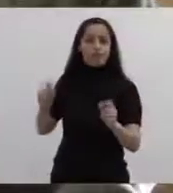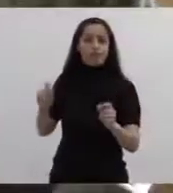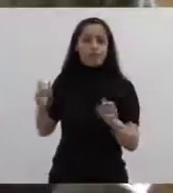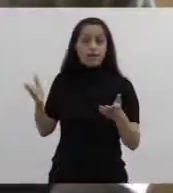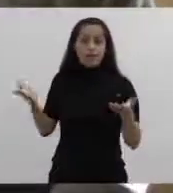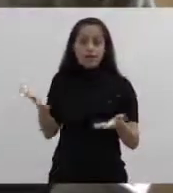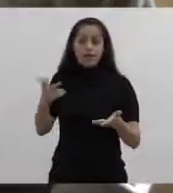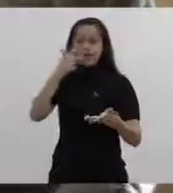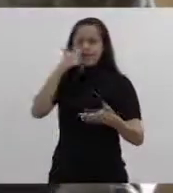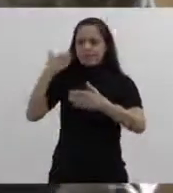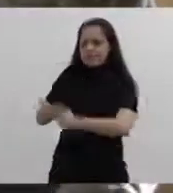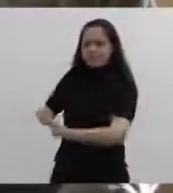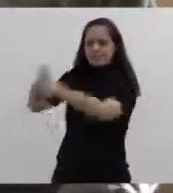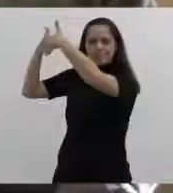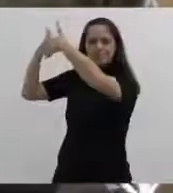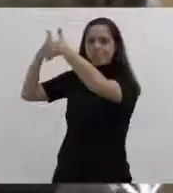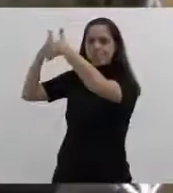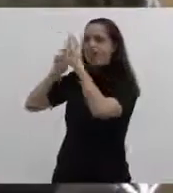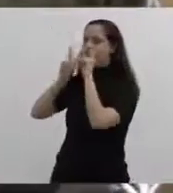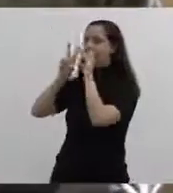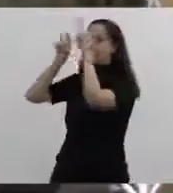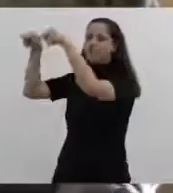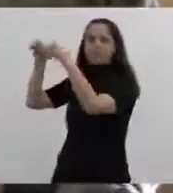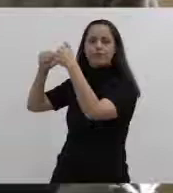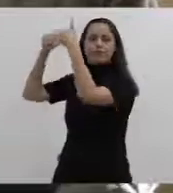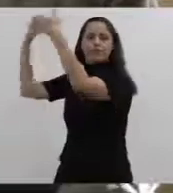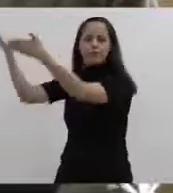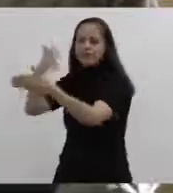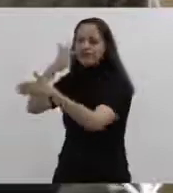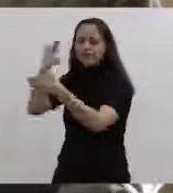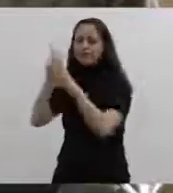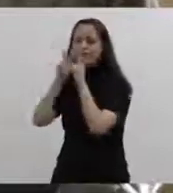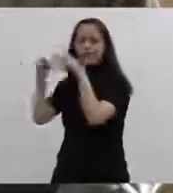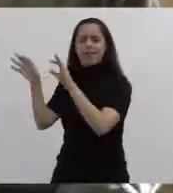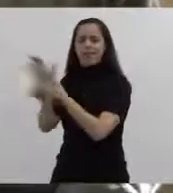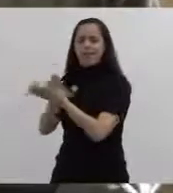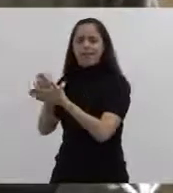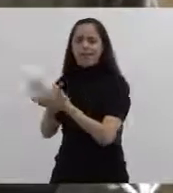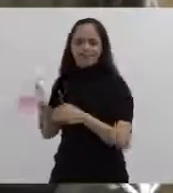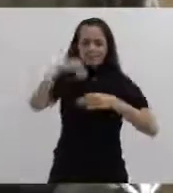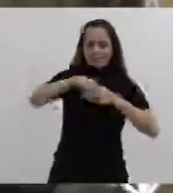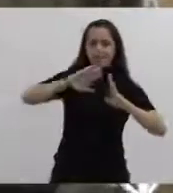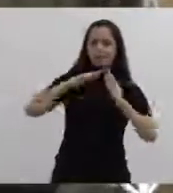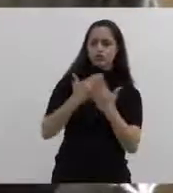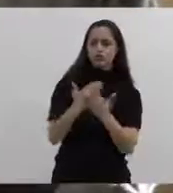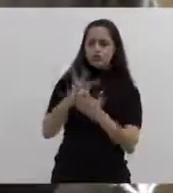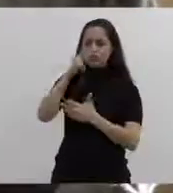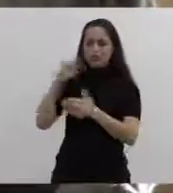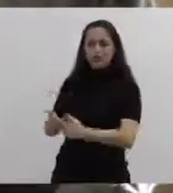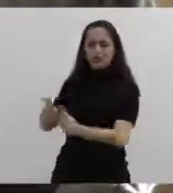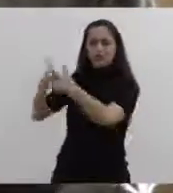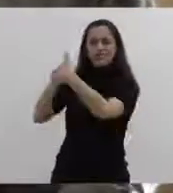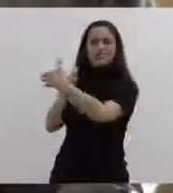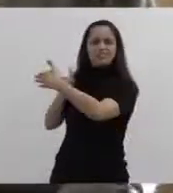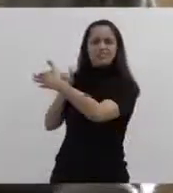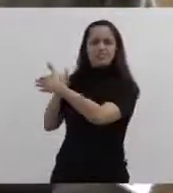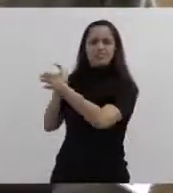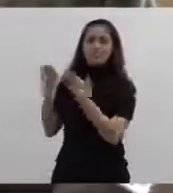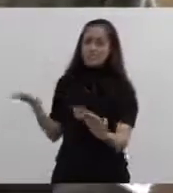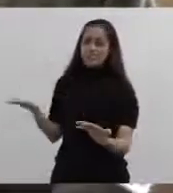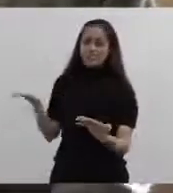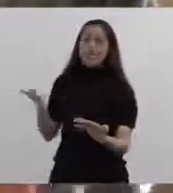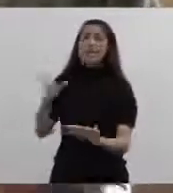tempos, hoje, a escola secundária, essas paredes que temos aqui, entre a rua e essa